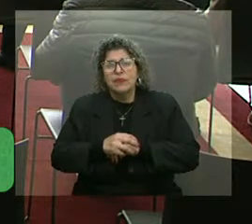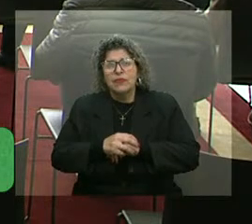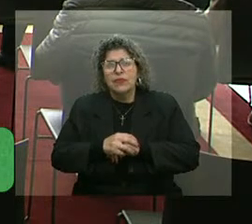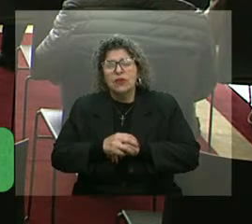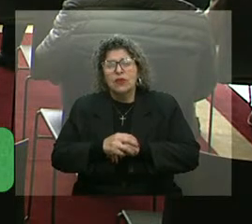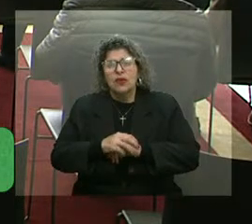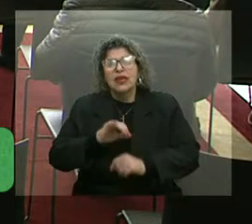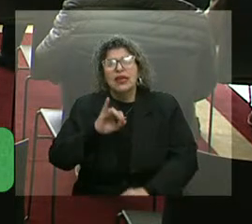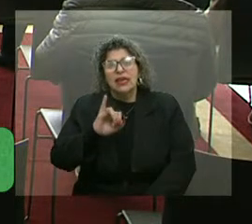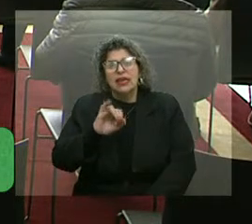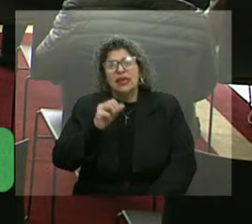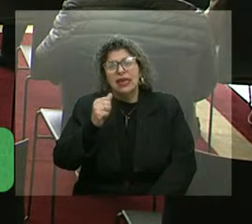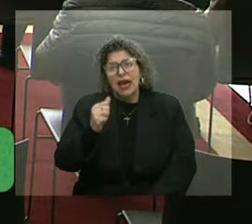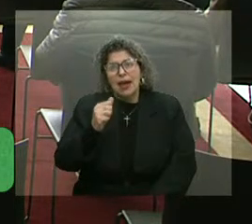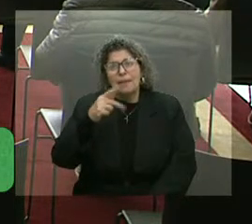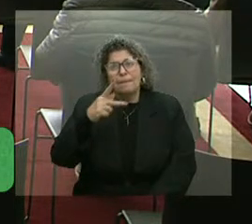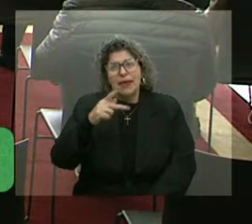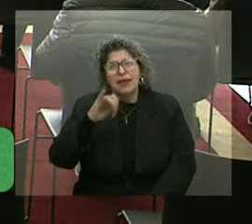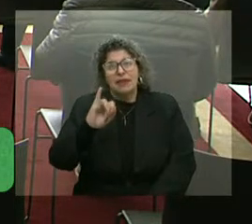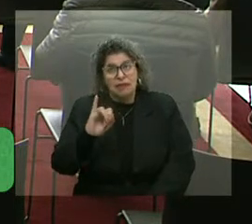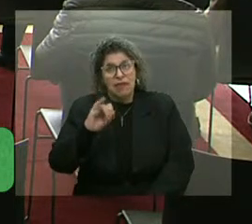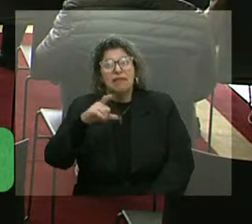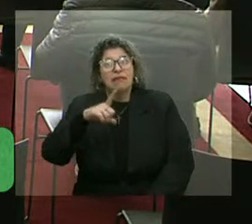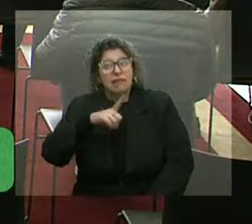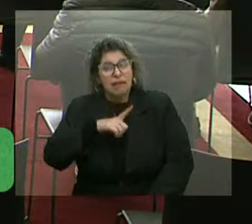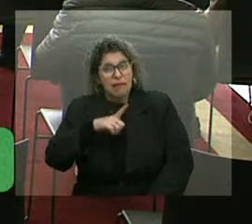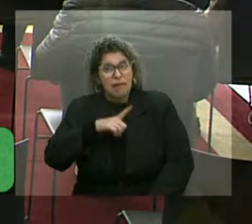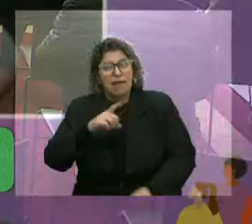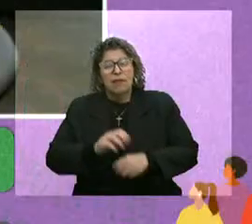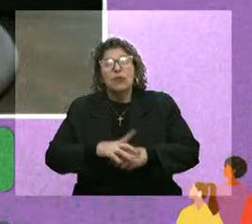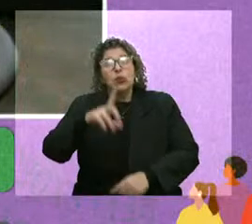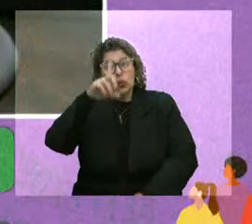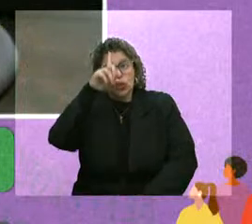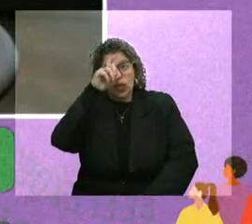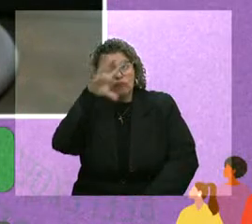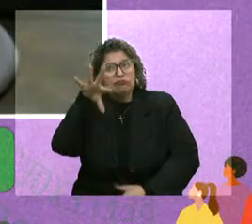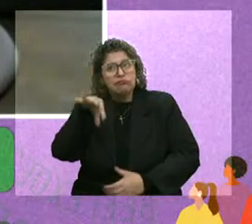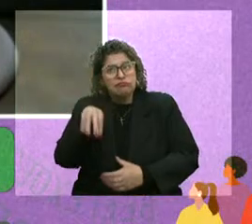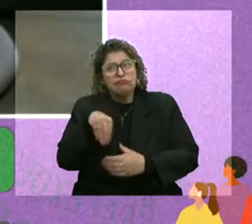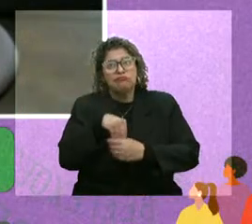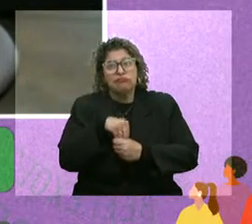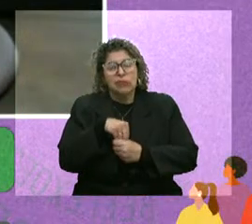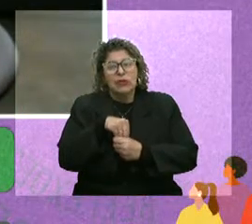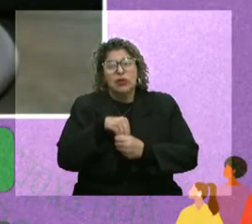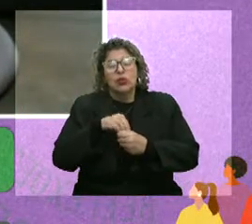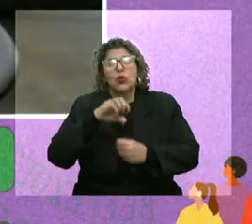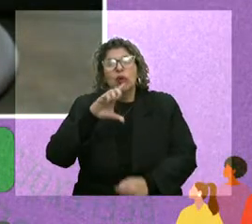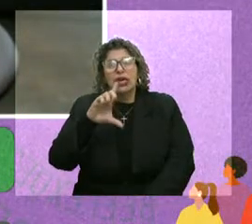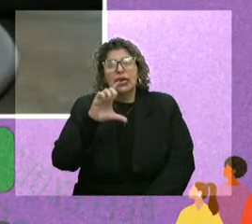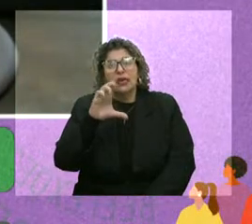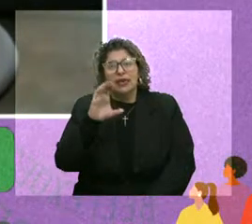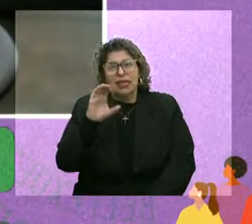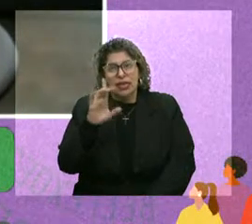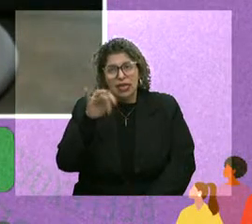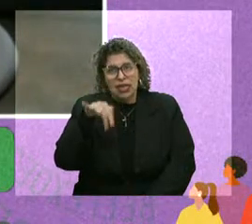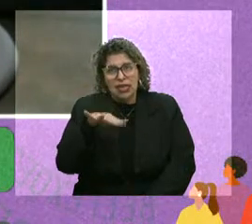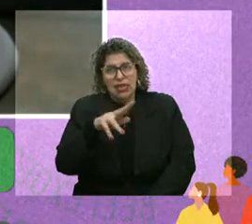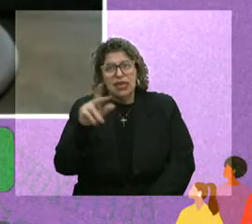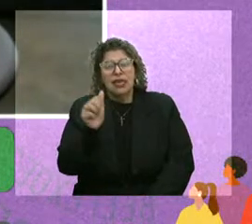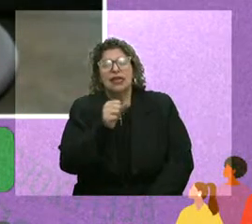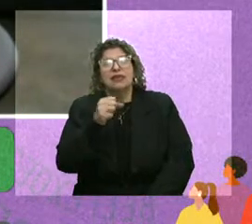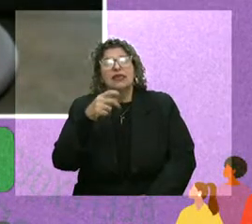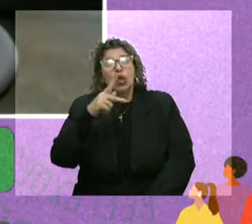no IAPI, e temos também dentro dos nossos hospitais, tanto de clínicas como da PUC, como do